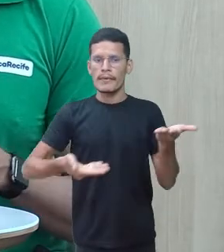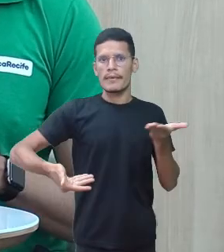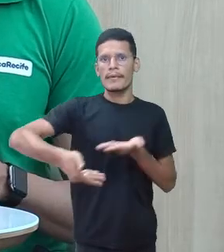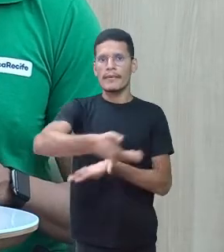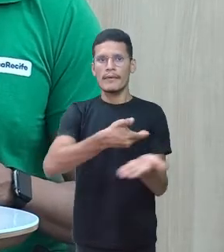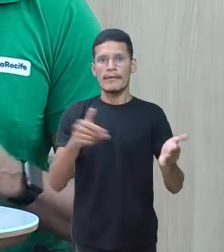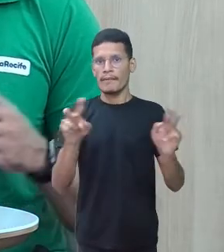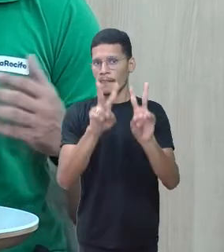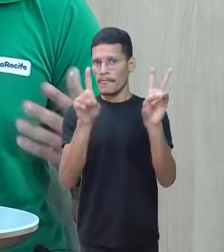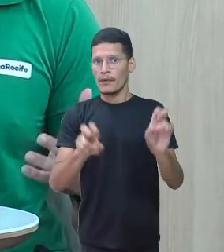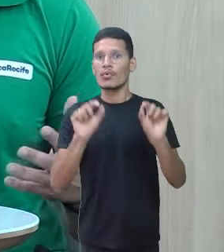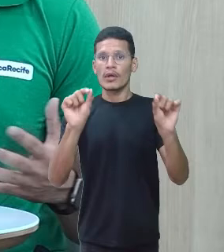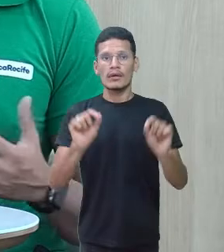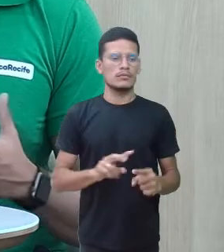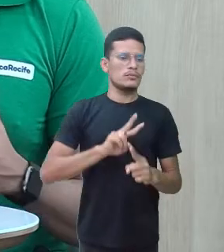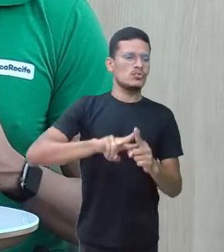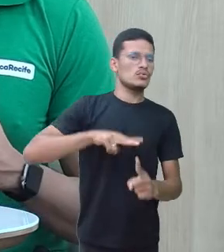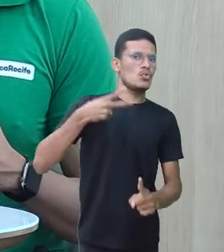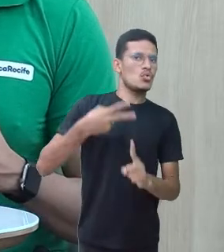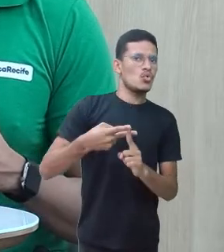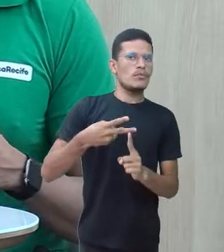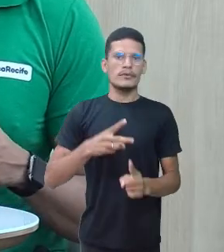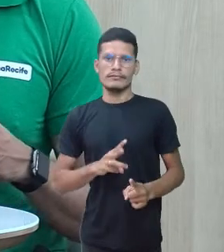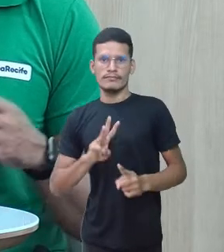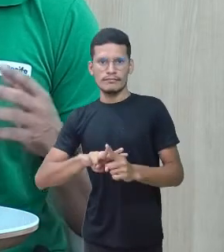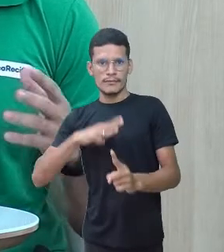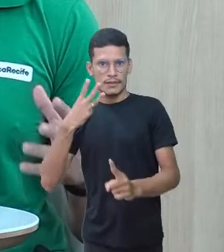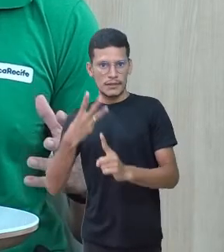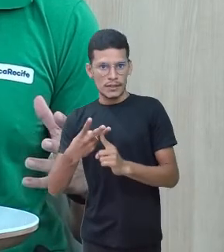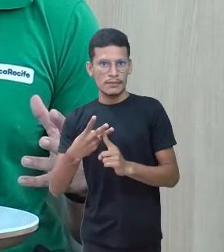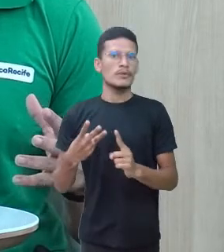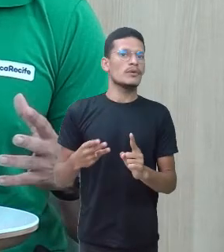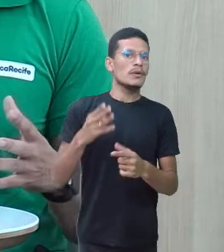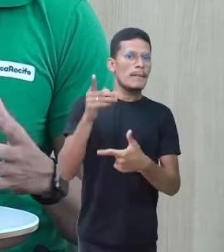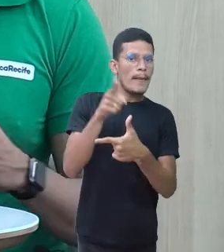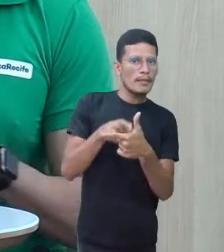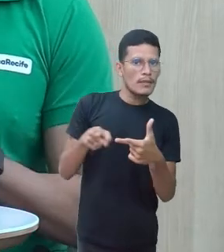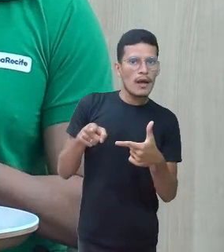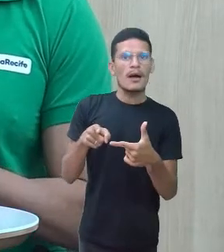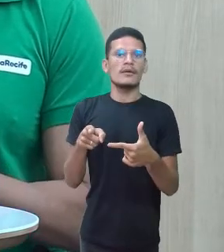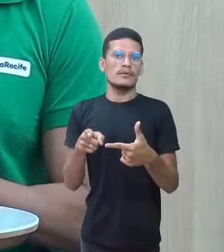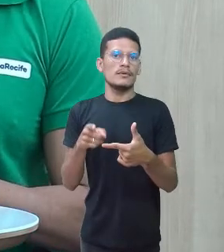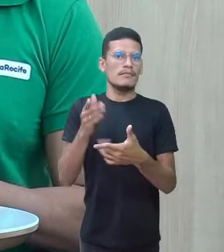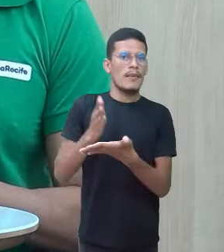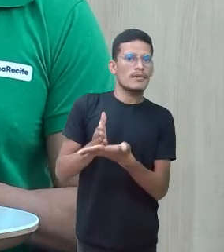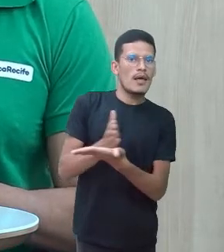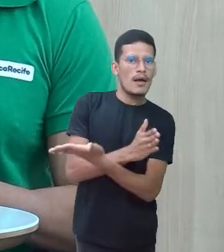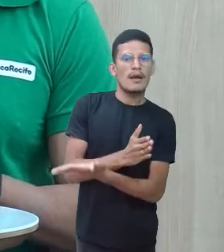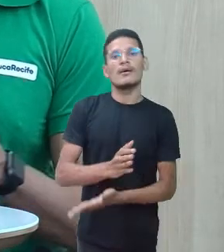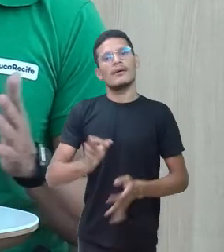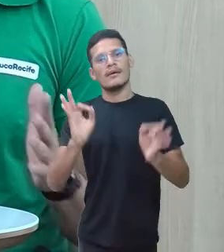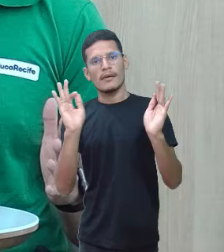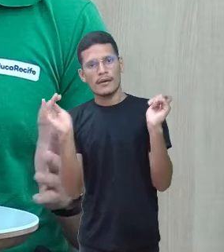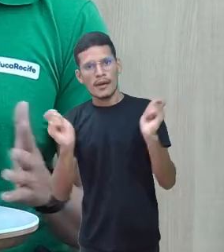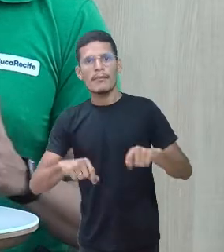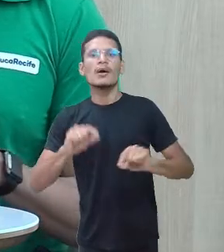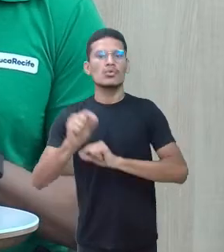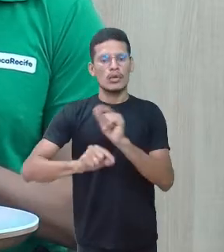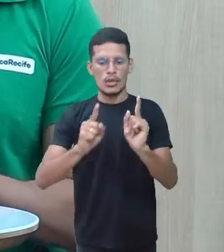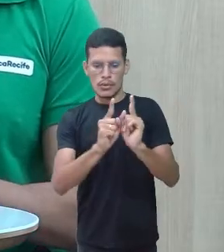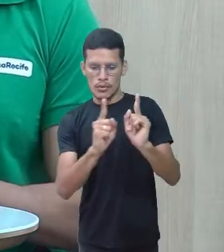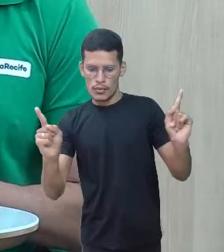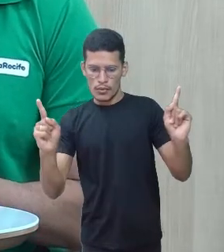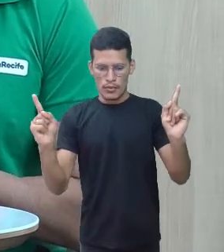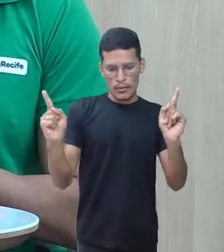a essa questão de dobro, triplo, metade, certo? A gente consegue fazer a ampliação e